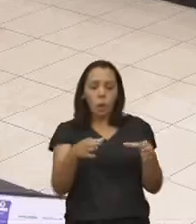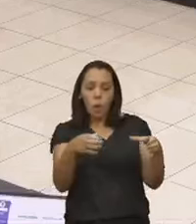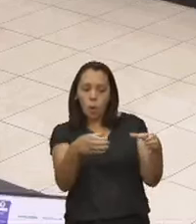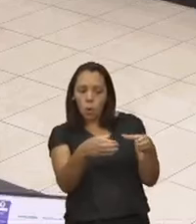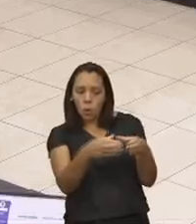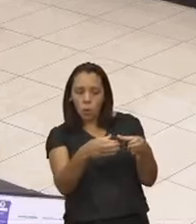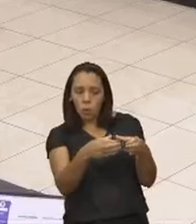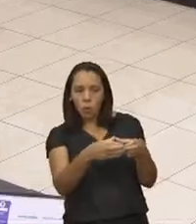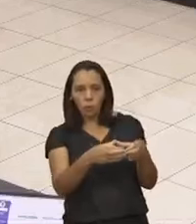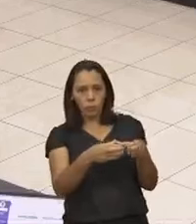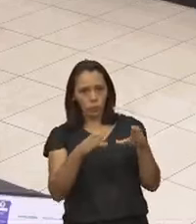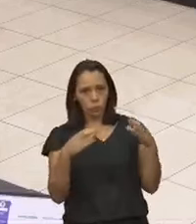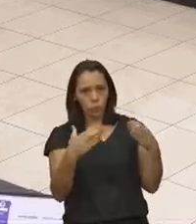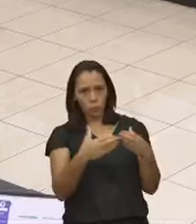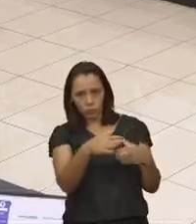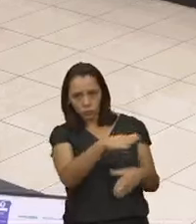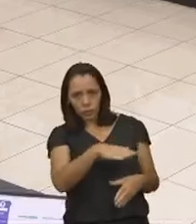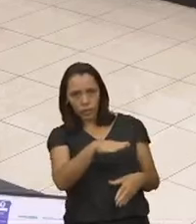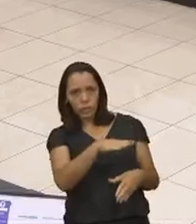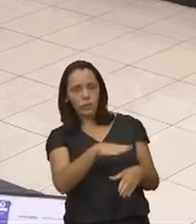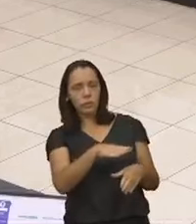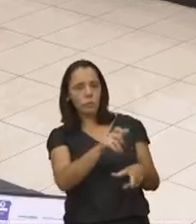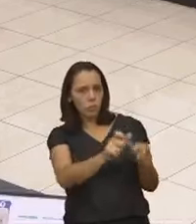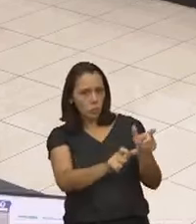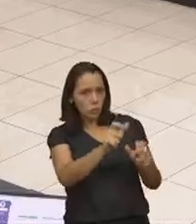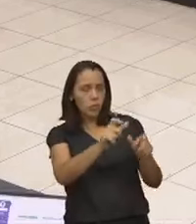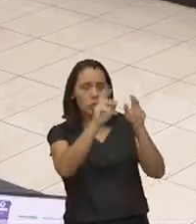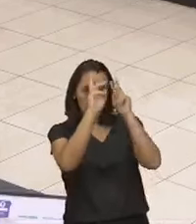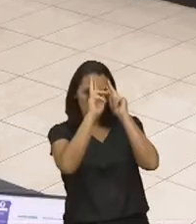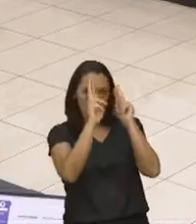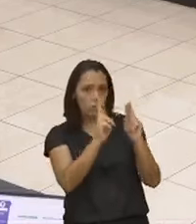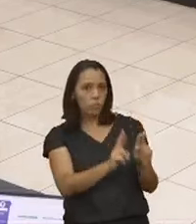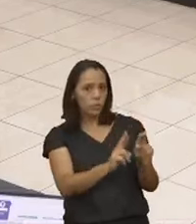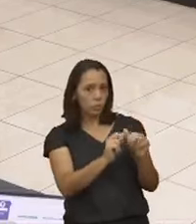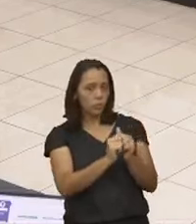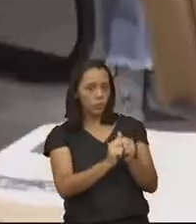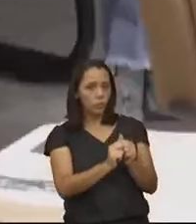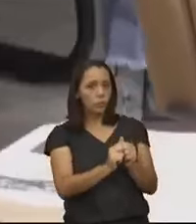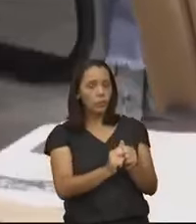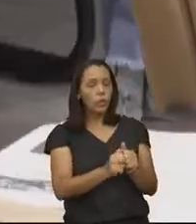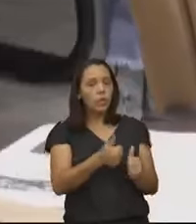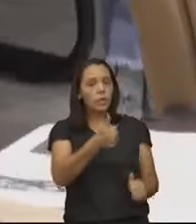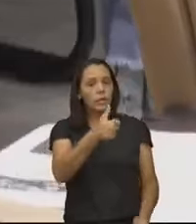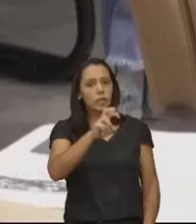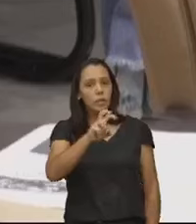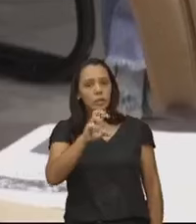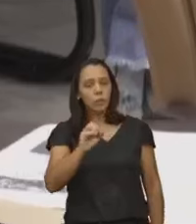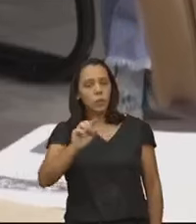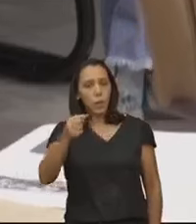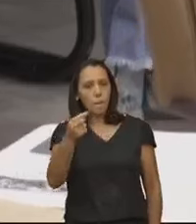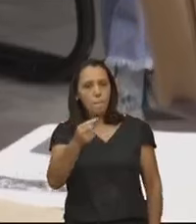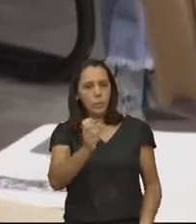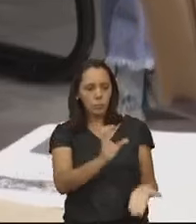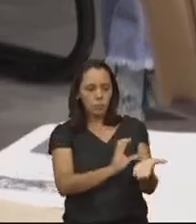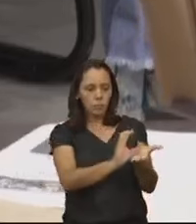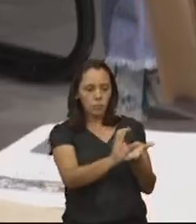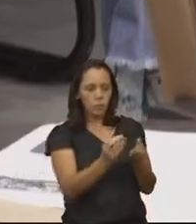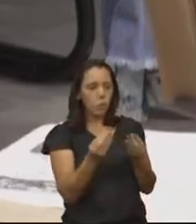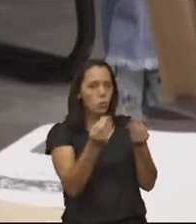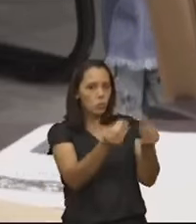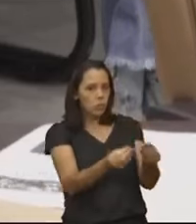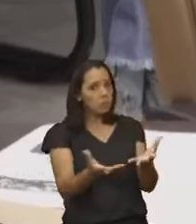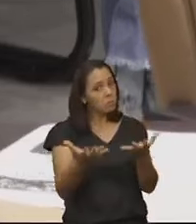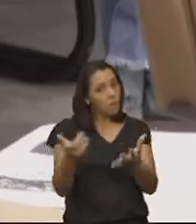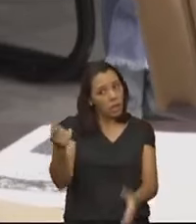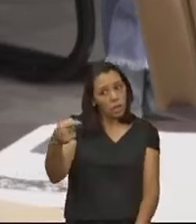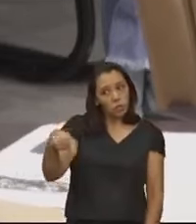que está aqui no entorno, não é? Estou aí destinando 150 mil da minha emenda positiva, gostaria que os outros também fizessem o